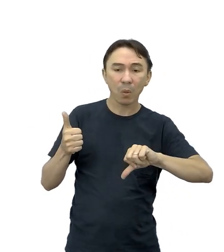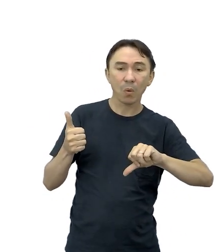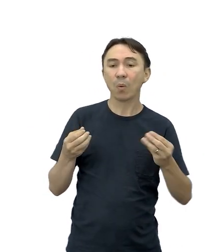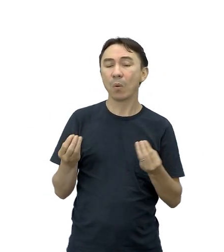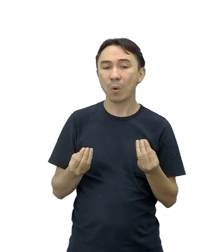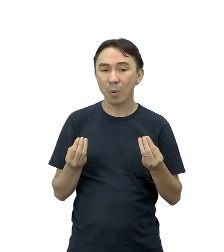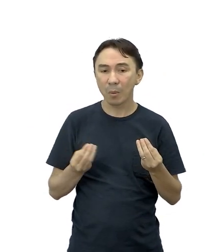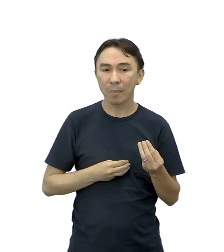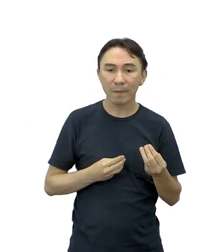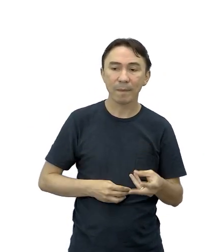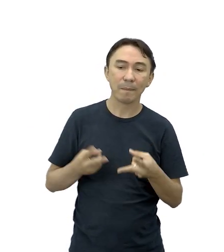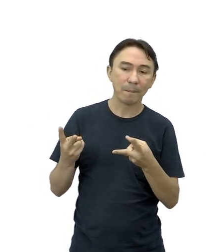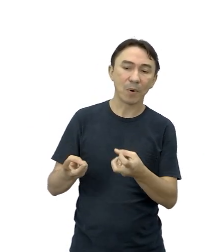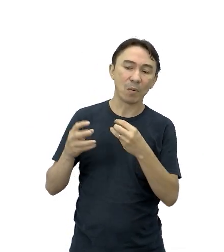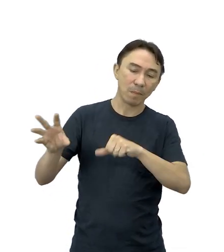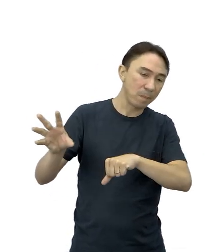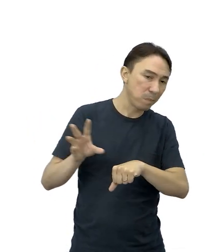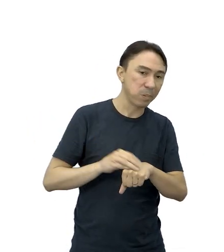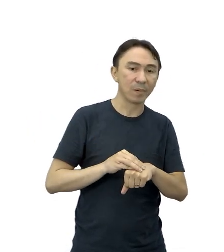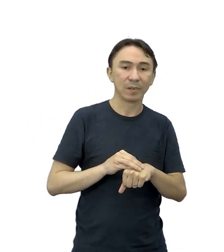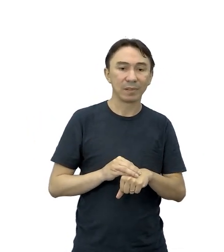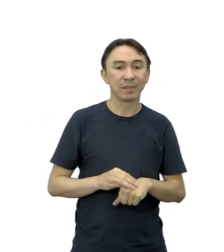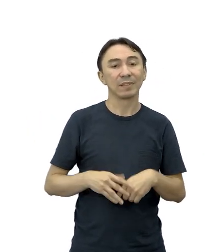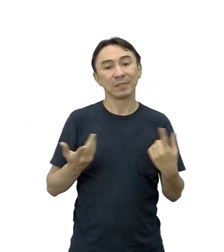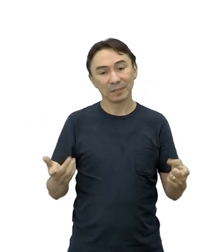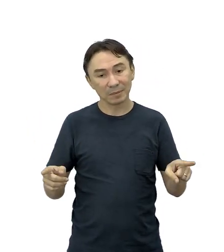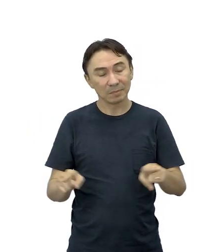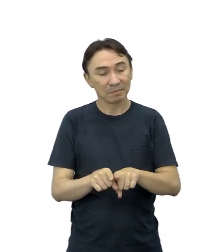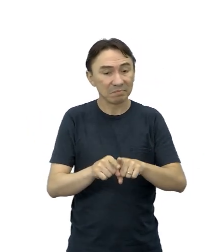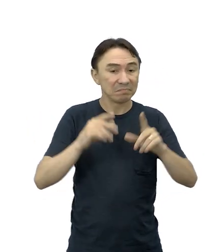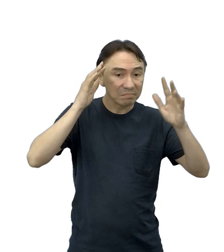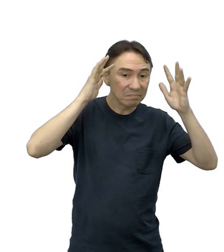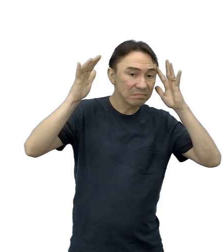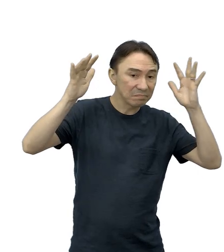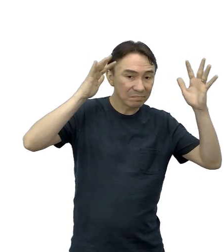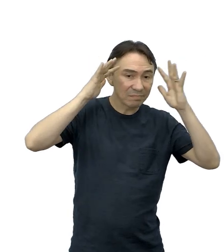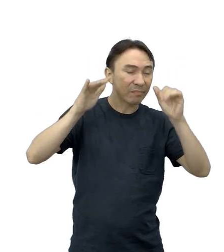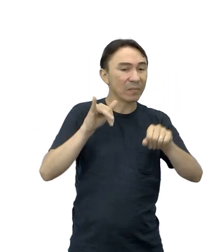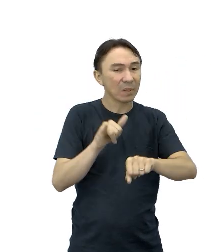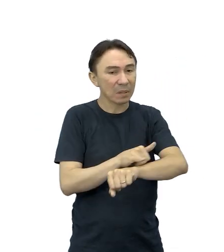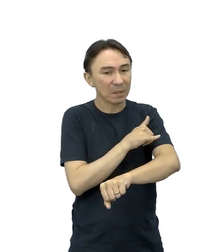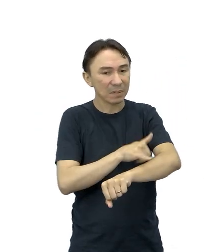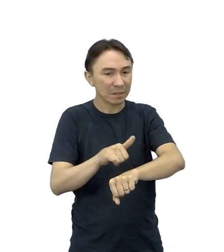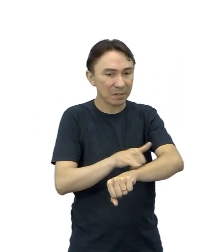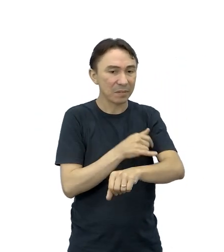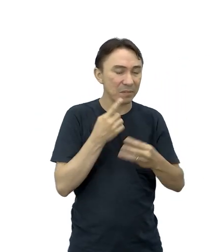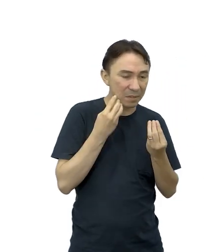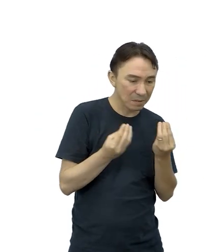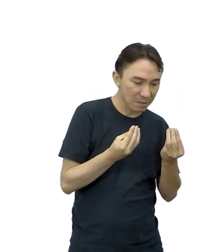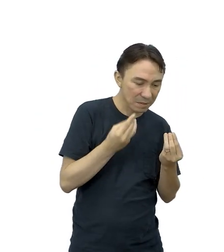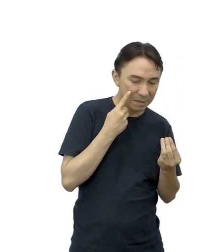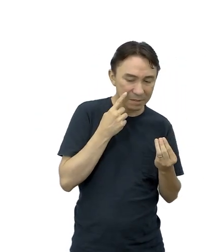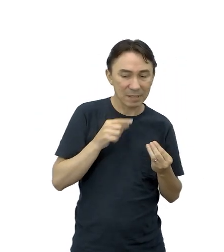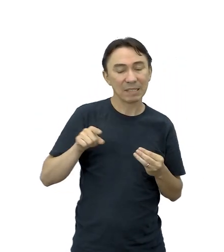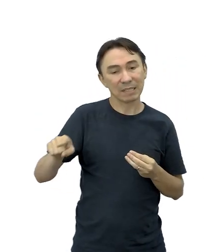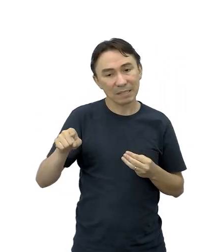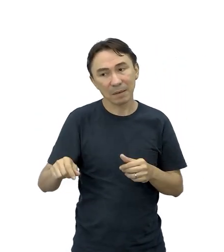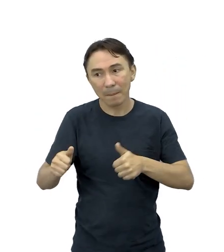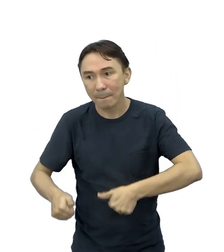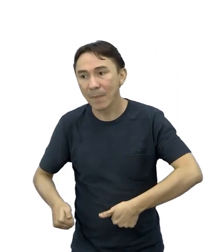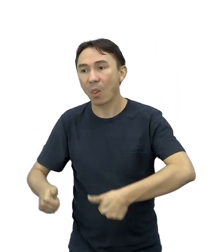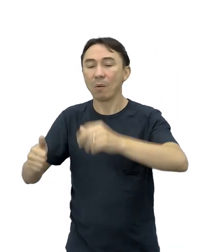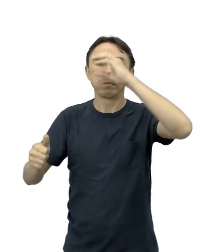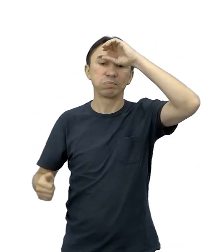implementar para que eu possa, então, efetivamente melhorar a condição do aprendizado do meu estudante, né? E aí, então, eu